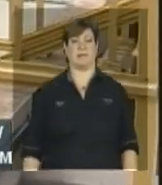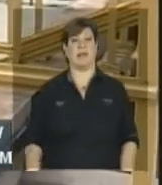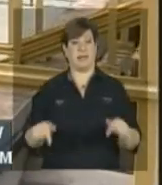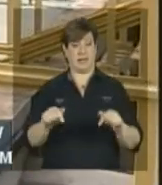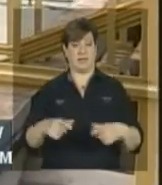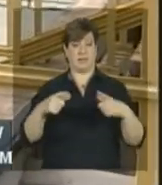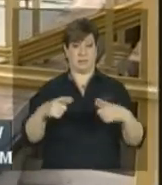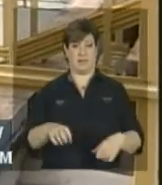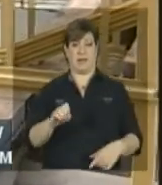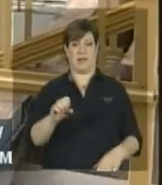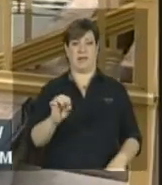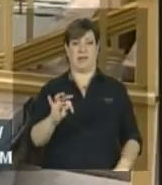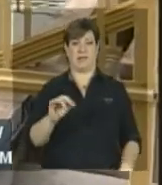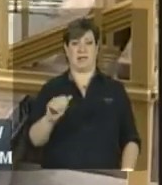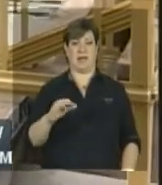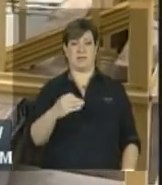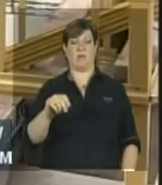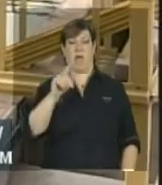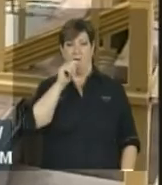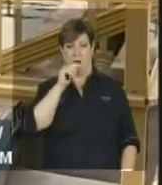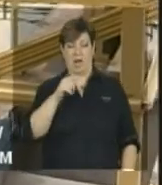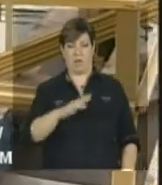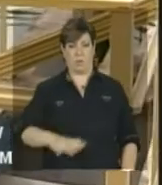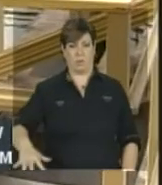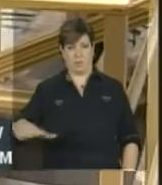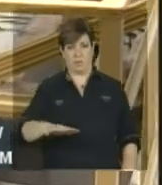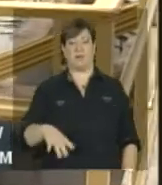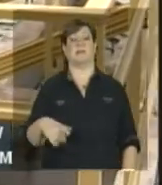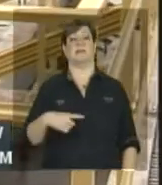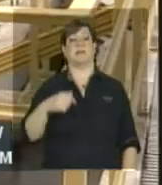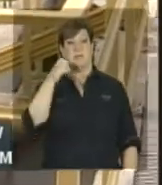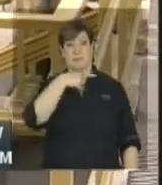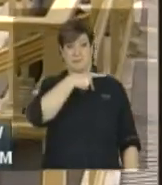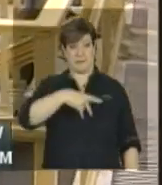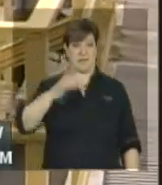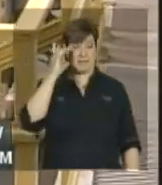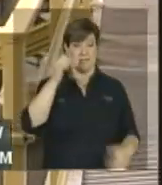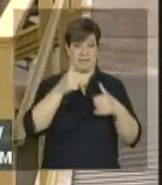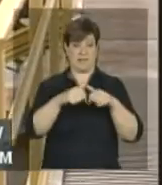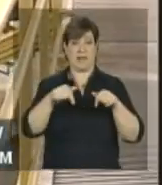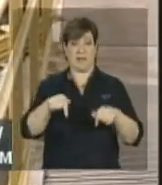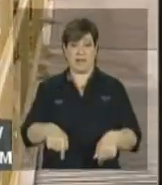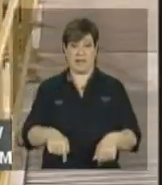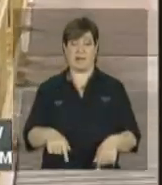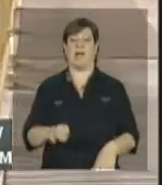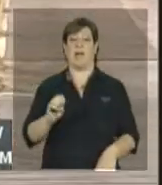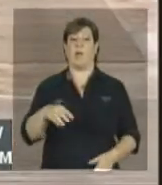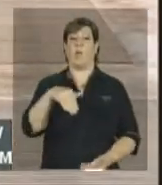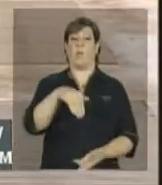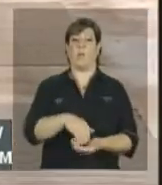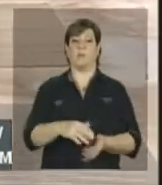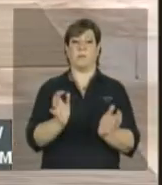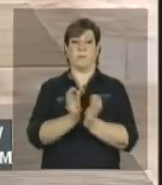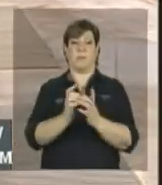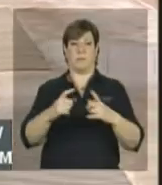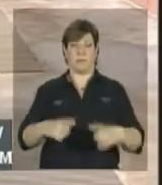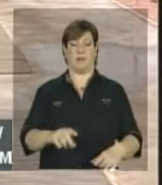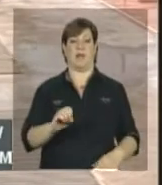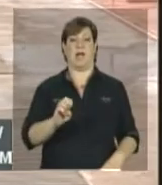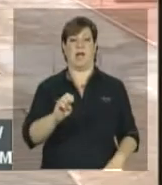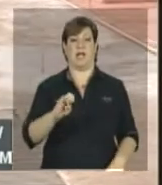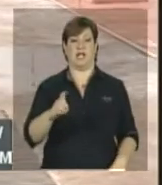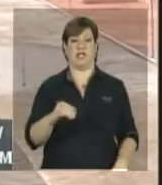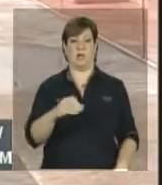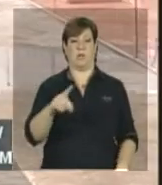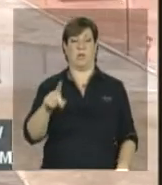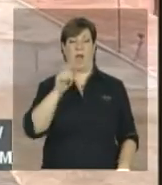Nessa estação de águas, onde a presidenta está, é onde se inicia o último trecho desse chamado Eixão das Águas,